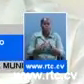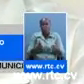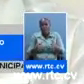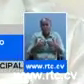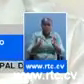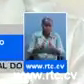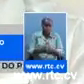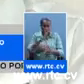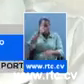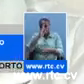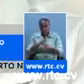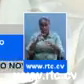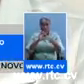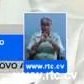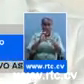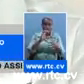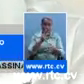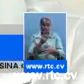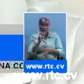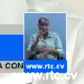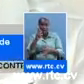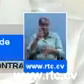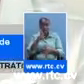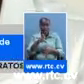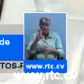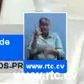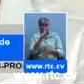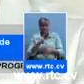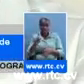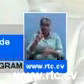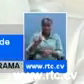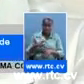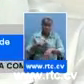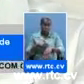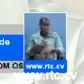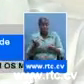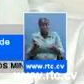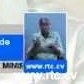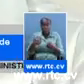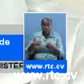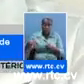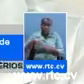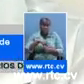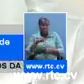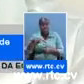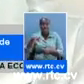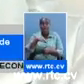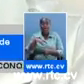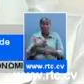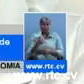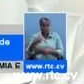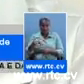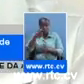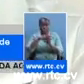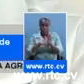estão relacionados com a várzea. Em algum momento houve uma passagem por essa área. E temos um problema, temos